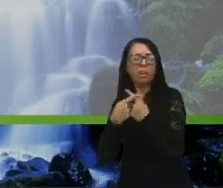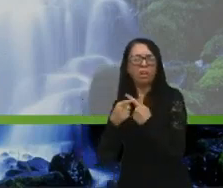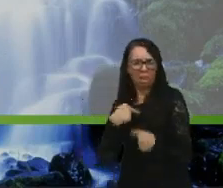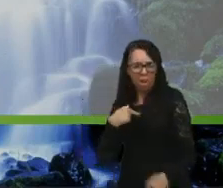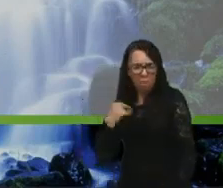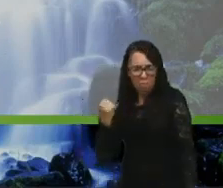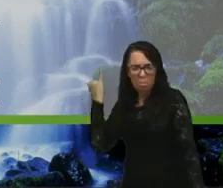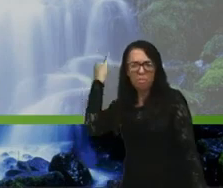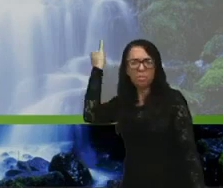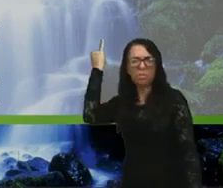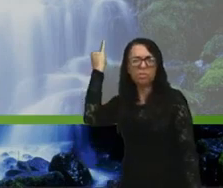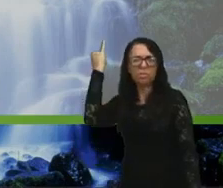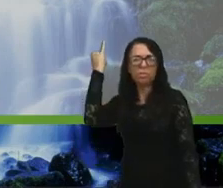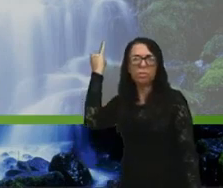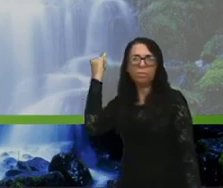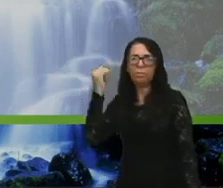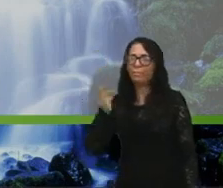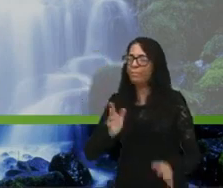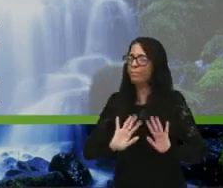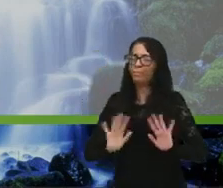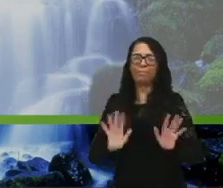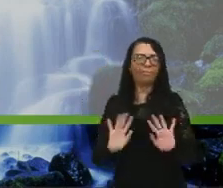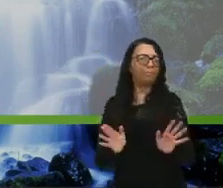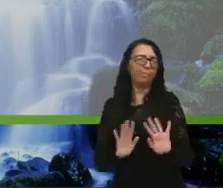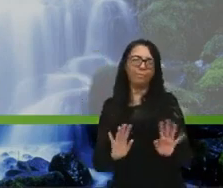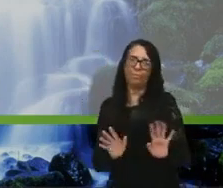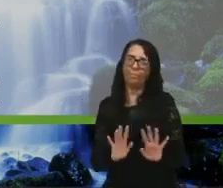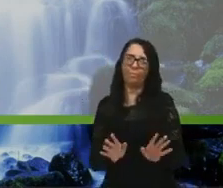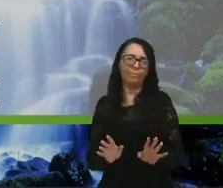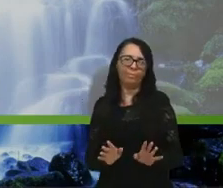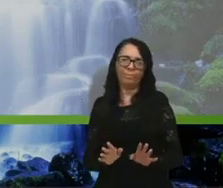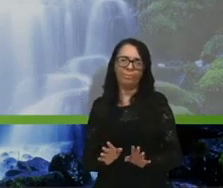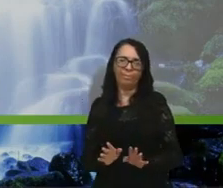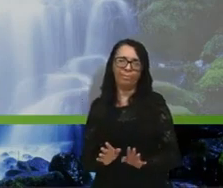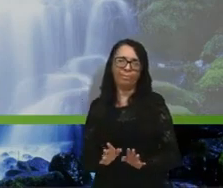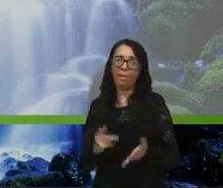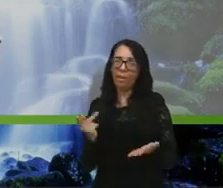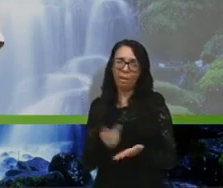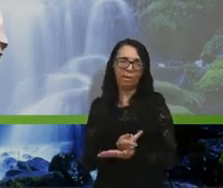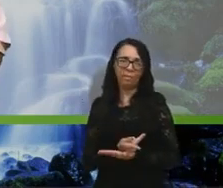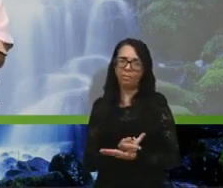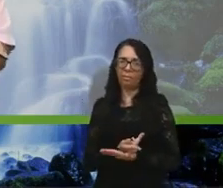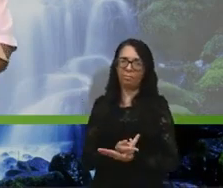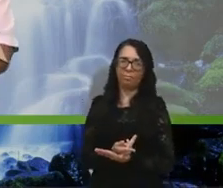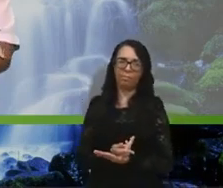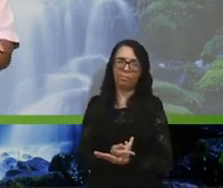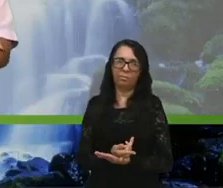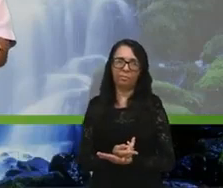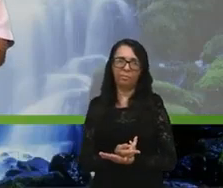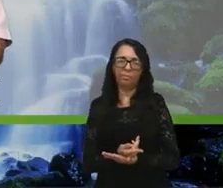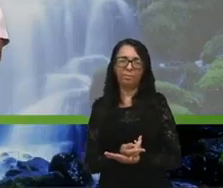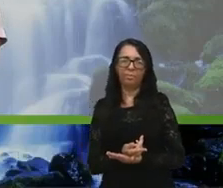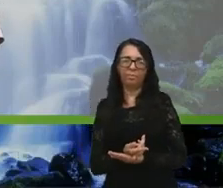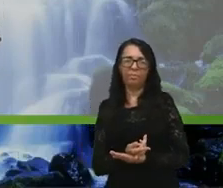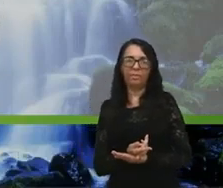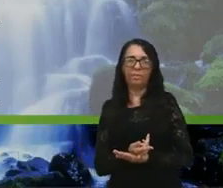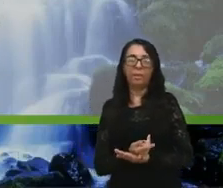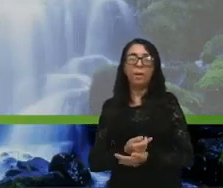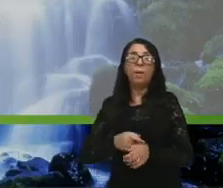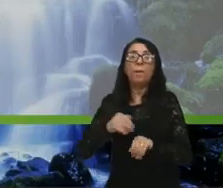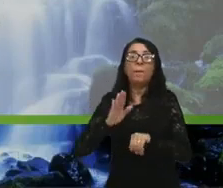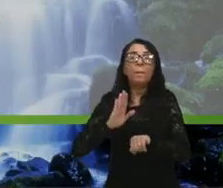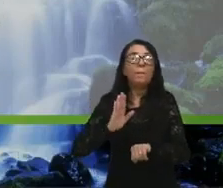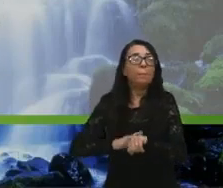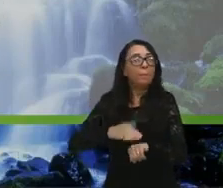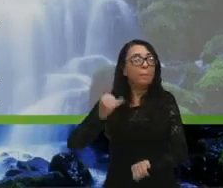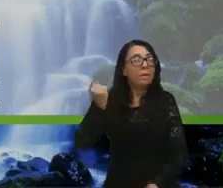vida, mudança de comportamento, de pensamento, do modo de ser e de viver.